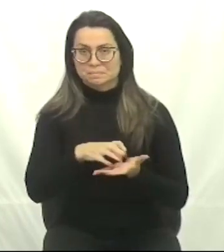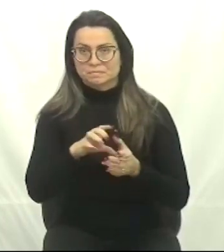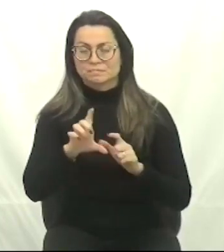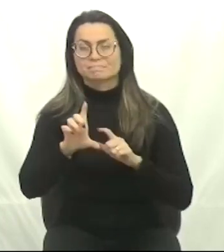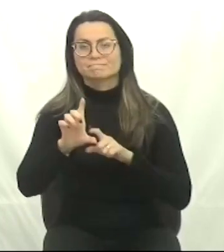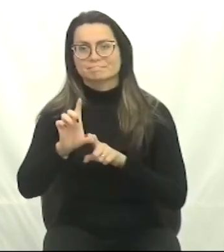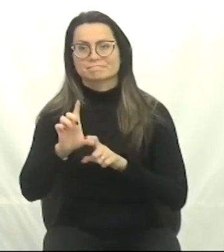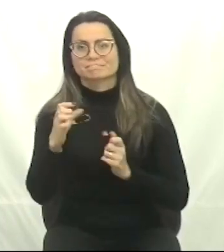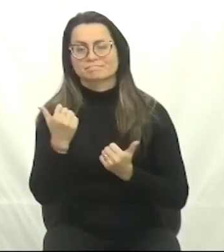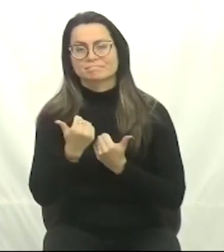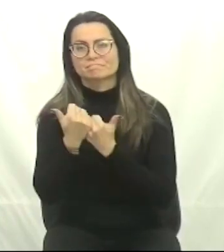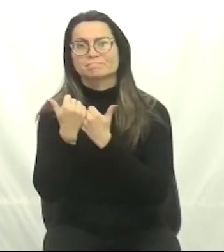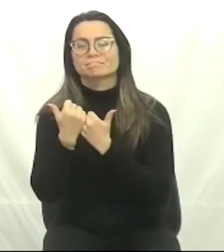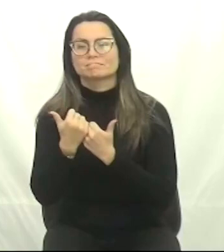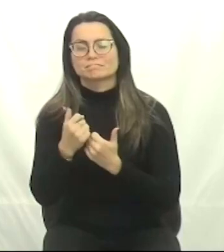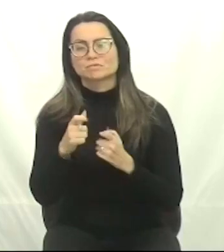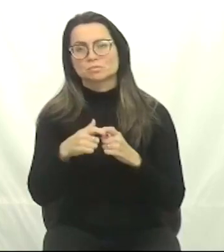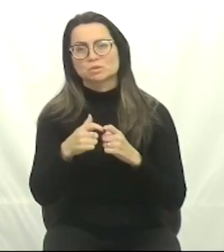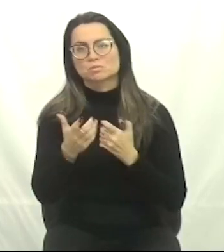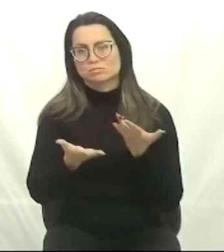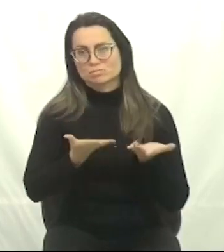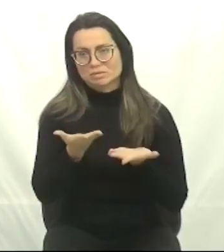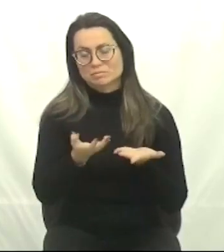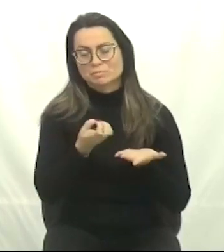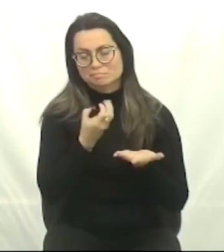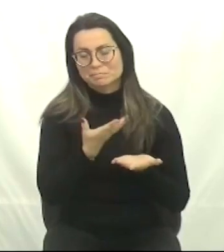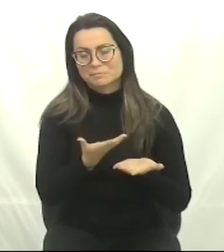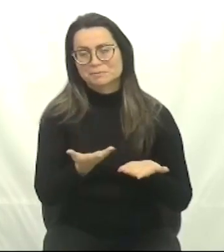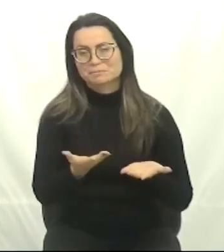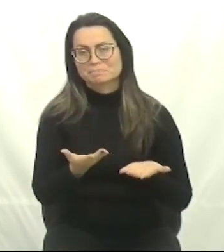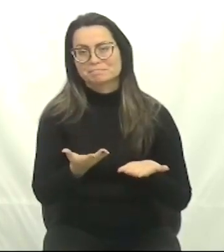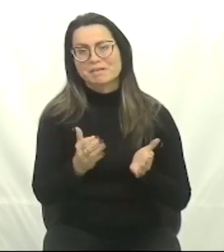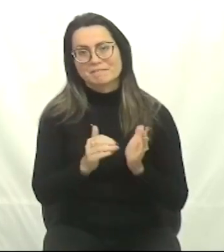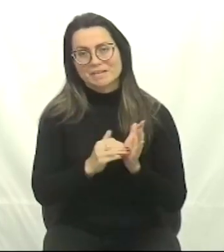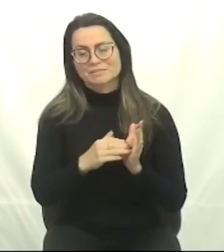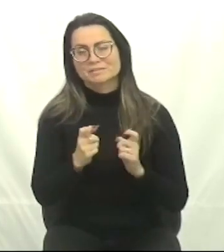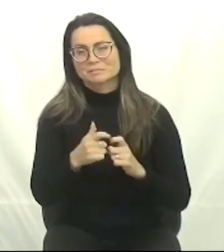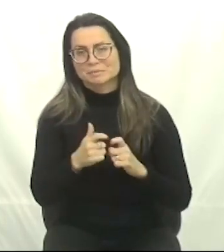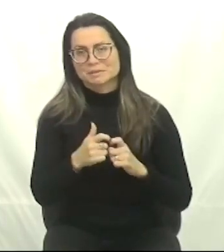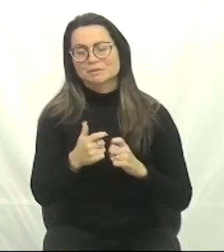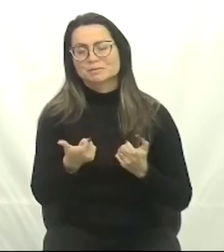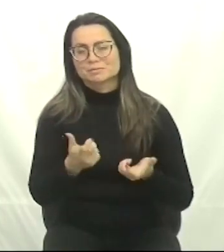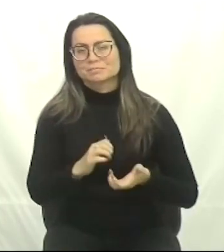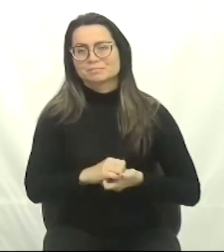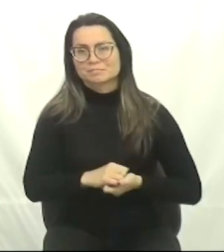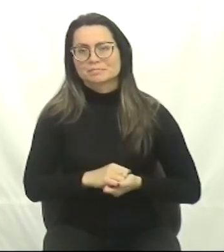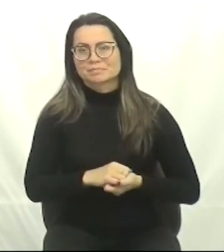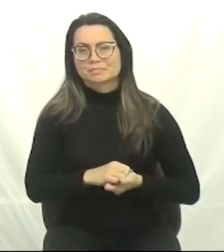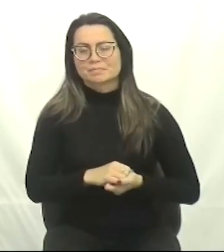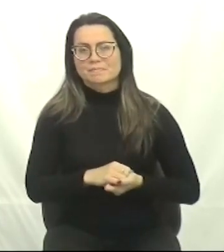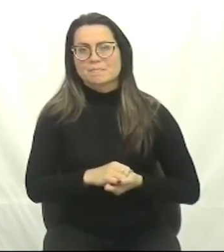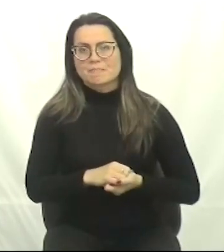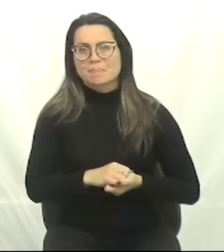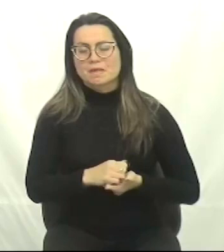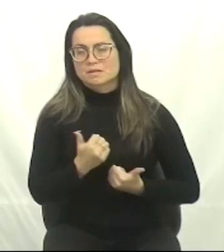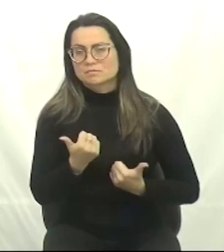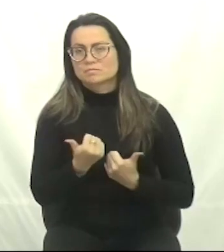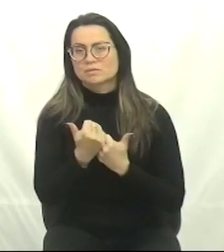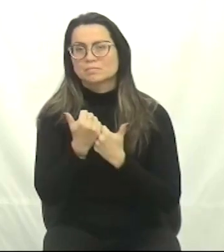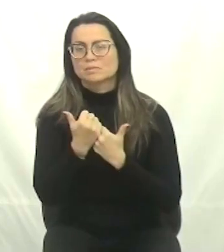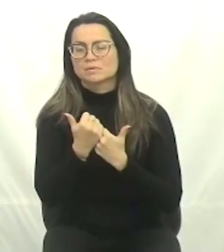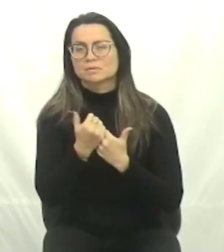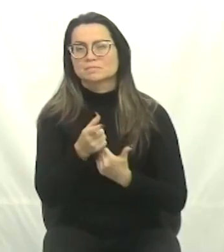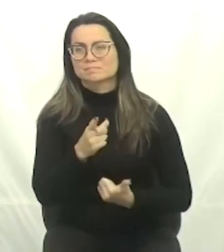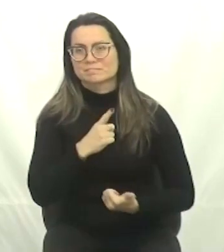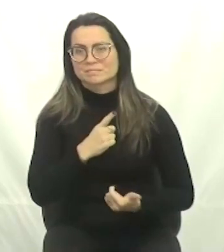de um apoio de um médico para dar um atendimento, faltando médico, e também de apoio para que dê um atendimento aí, um